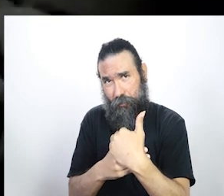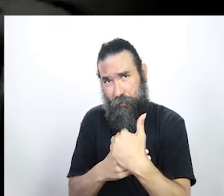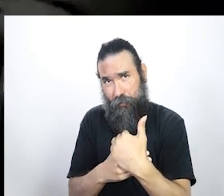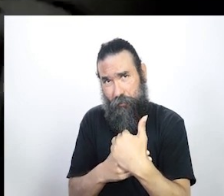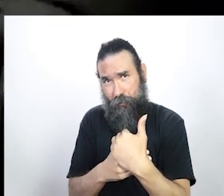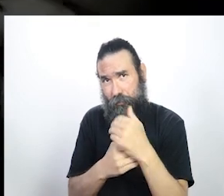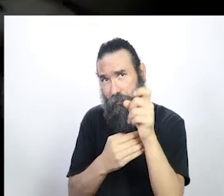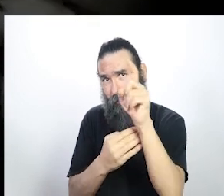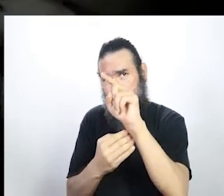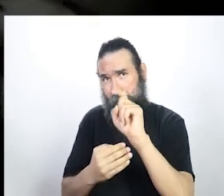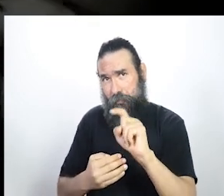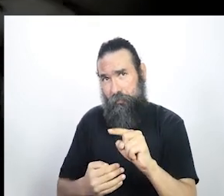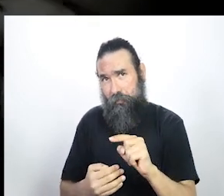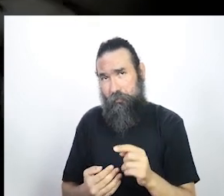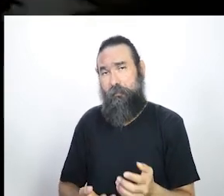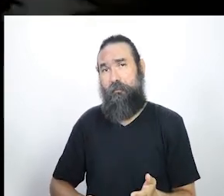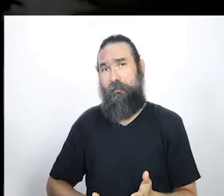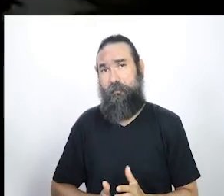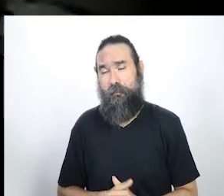dela.